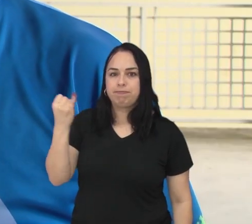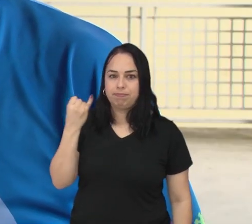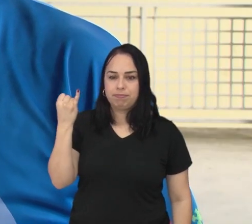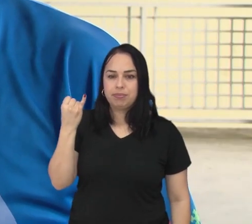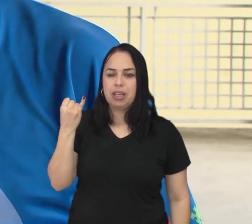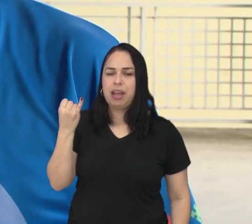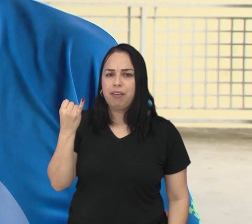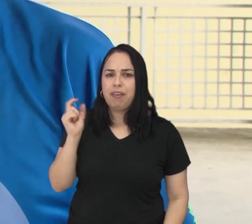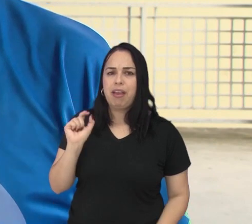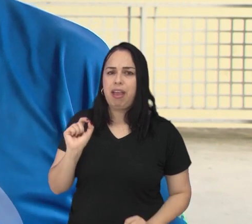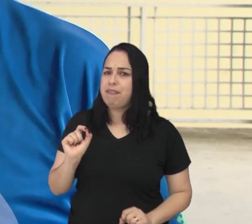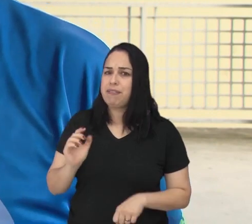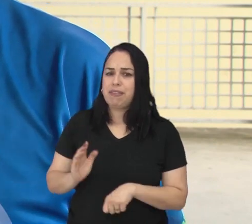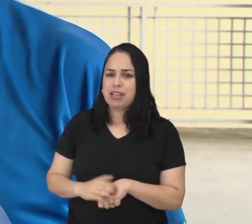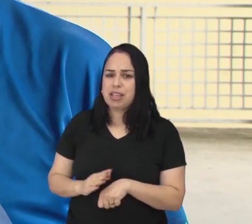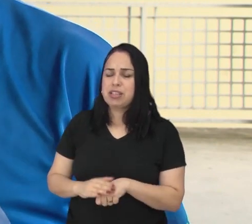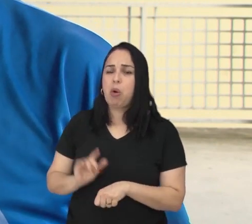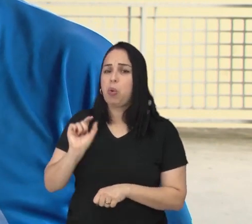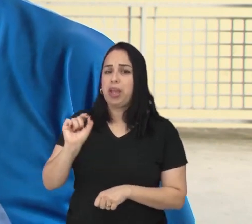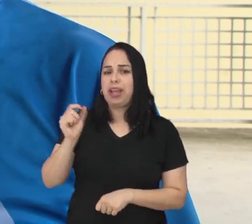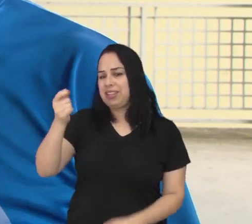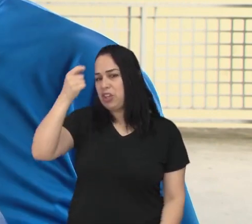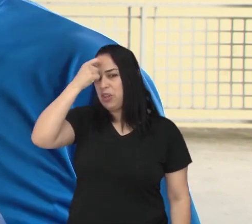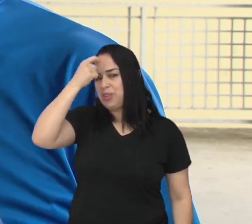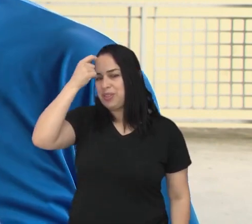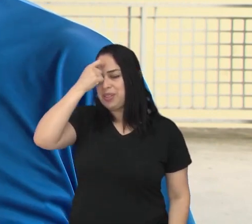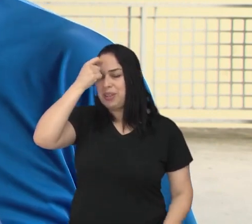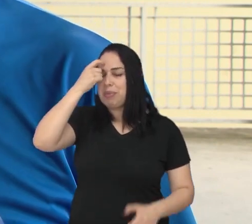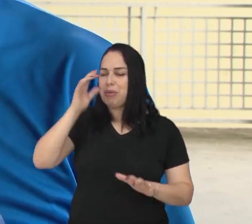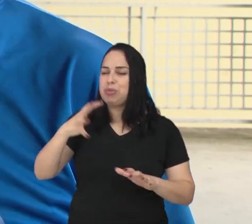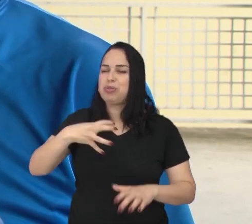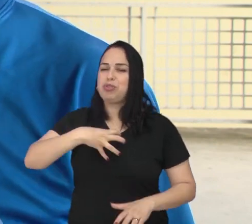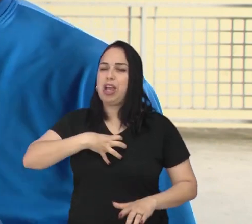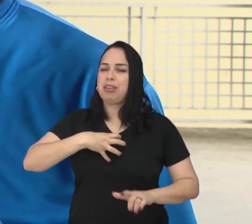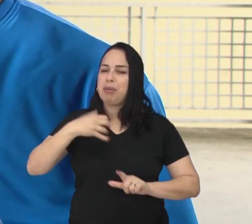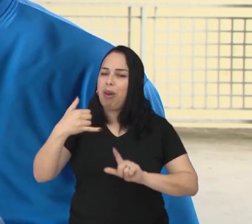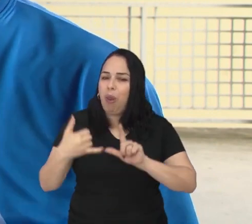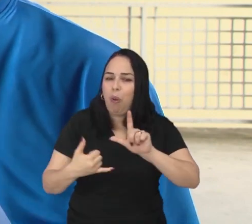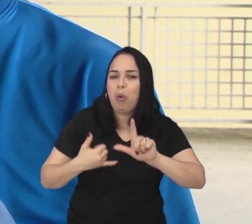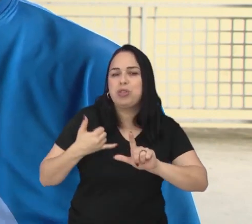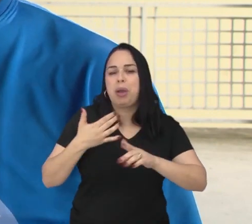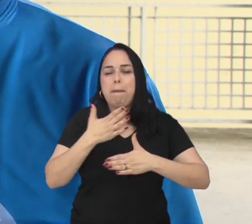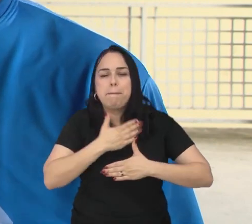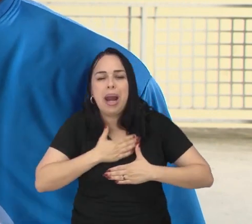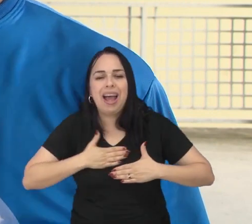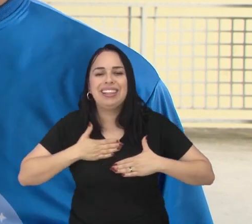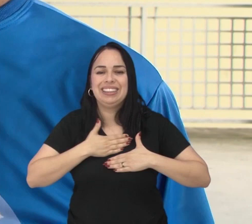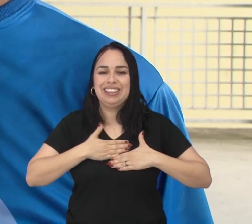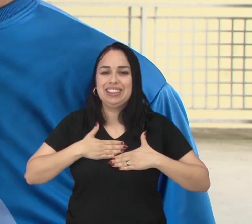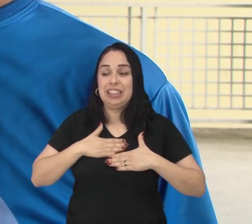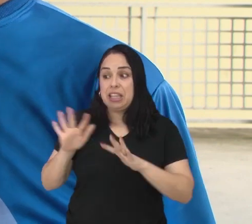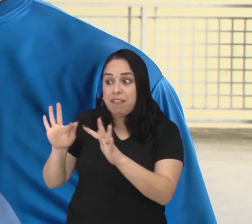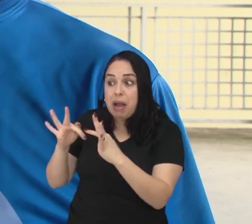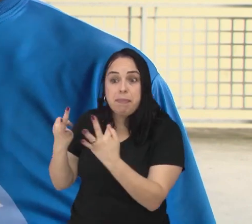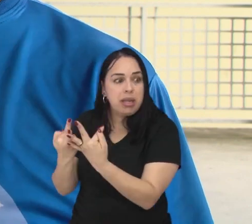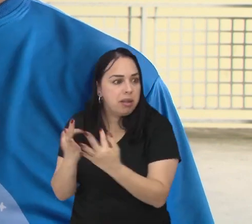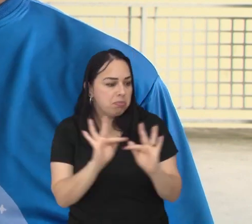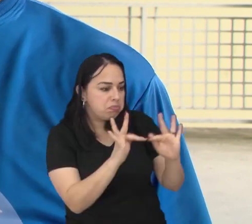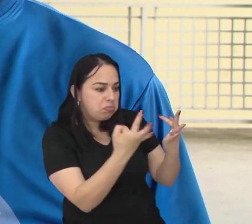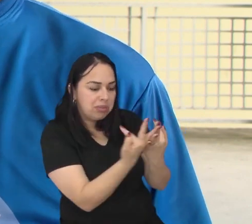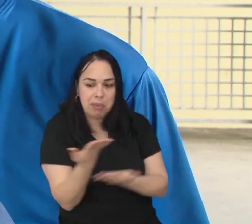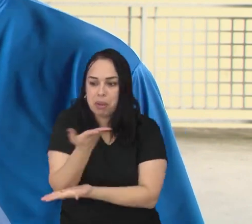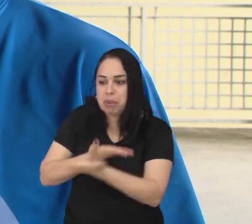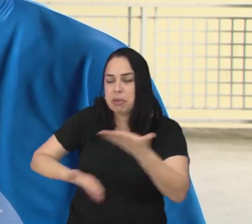importância da gente fazer essa junção é fazer uma conscientização de forma mais lúdica, mais prazerosa e até mesmo das famílias